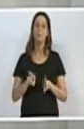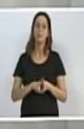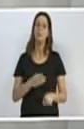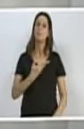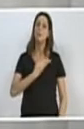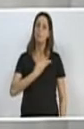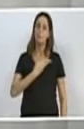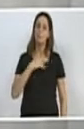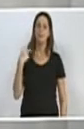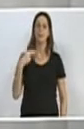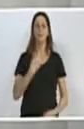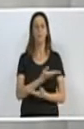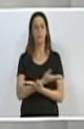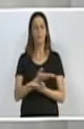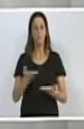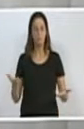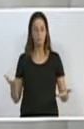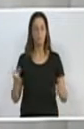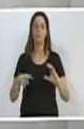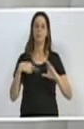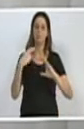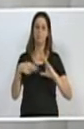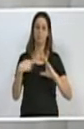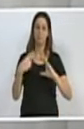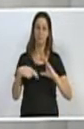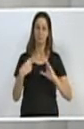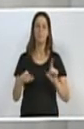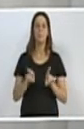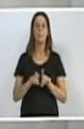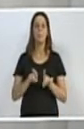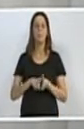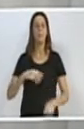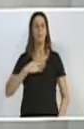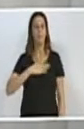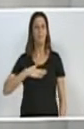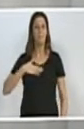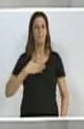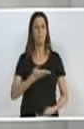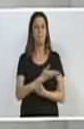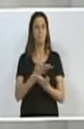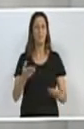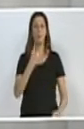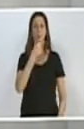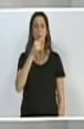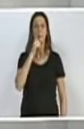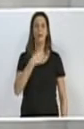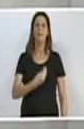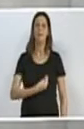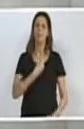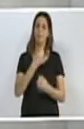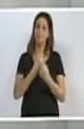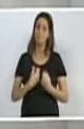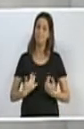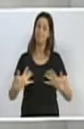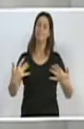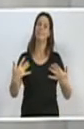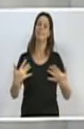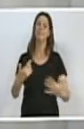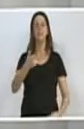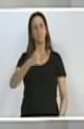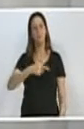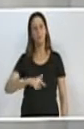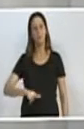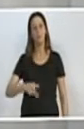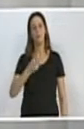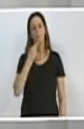colegas vereadores que compõem o parlamento, saúdo o senhor e a senhora que nos honram com a presença em plenário, novamente com destaque